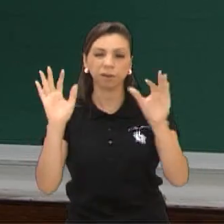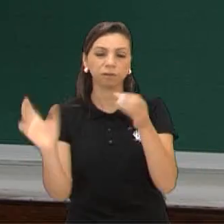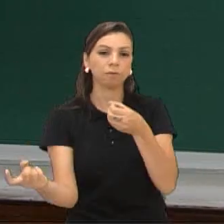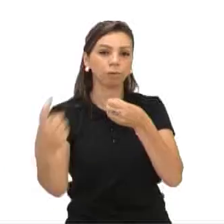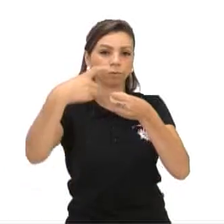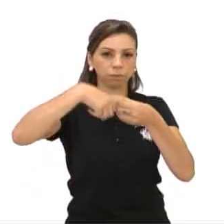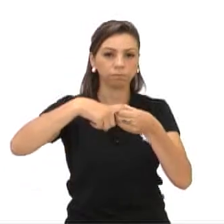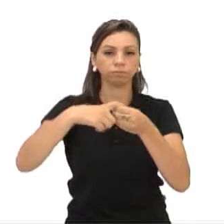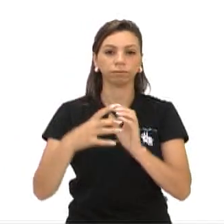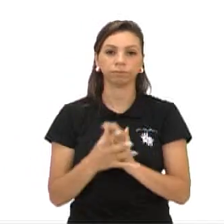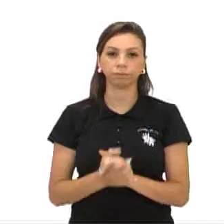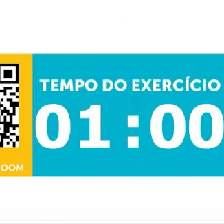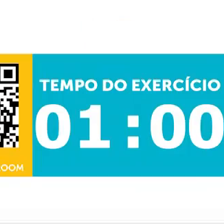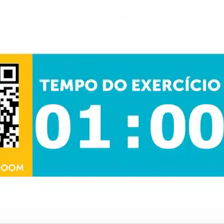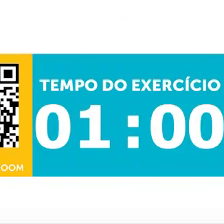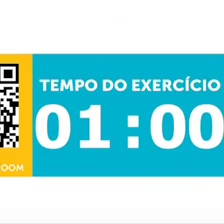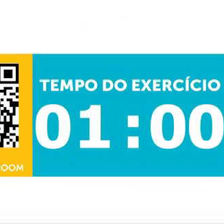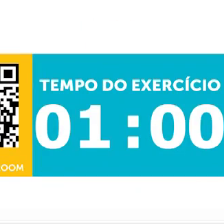já já.